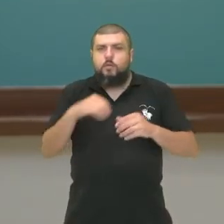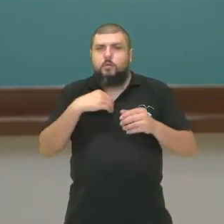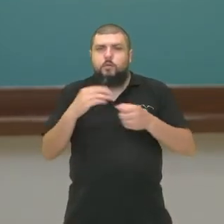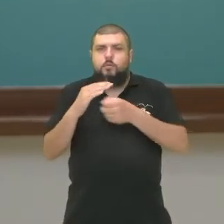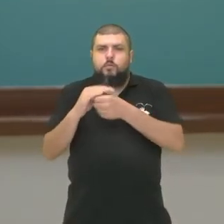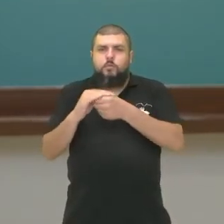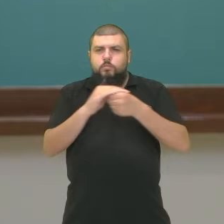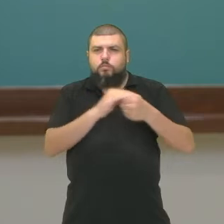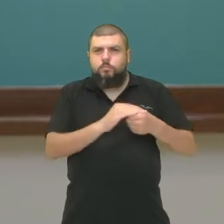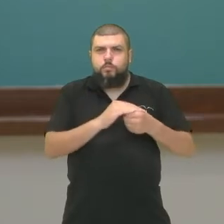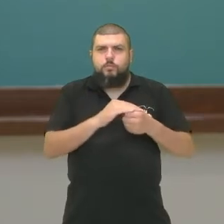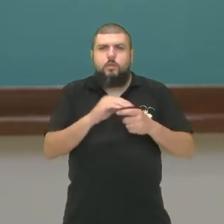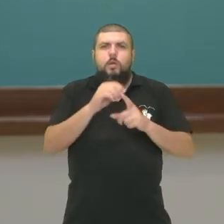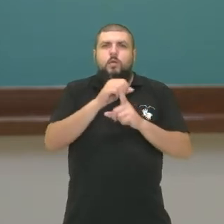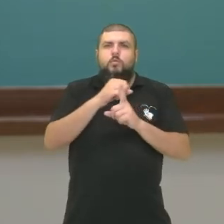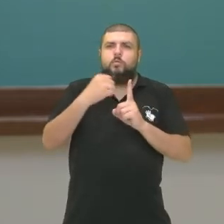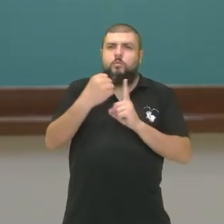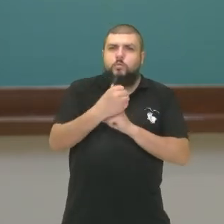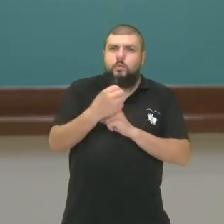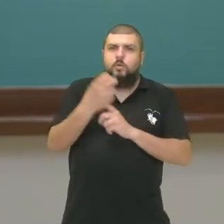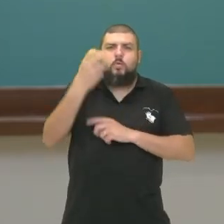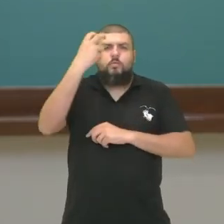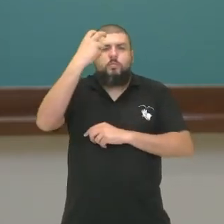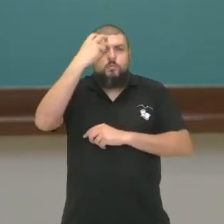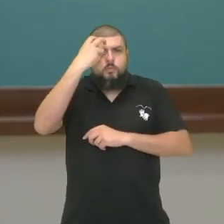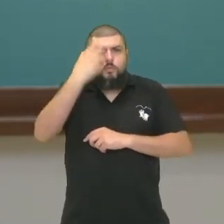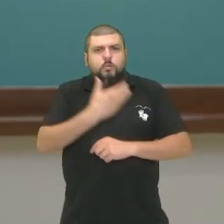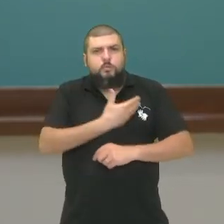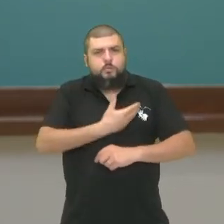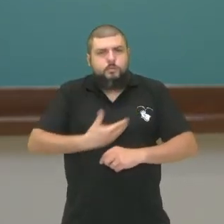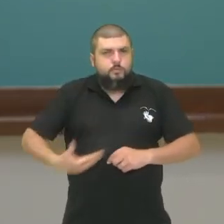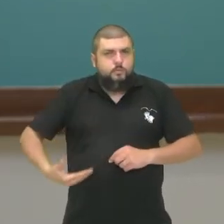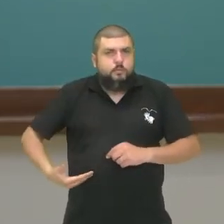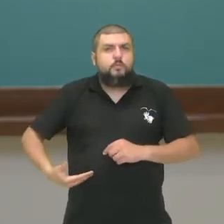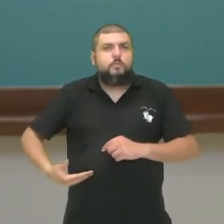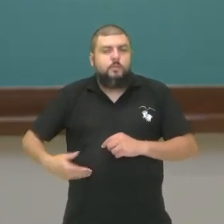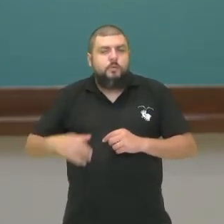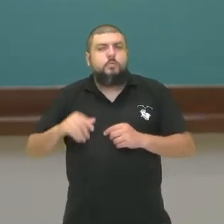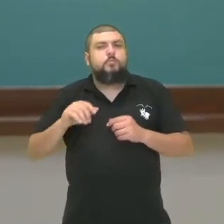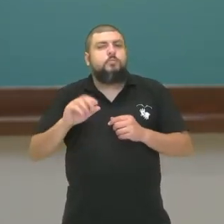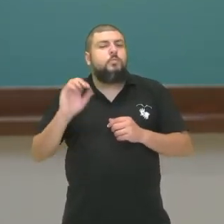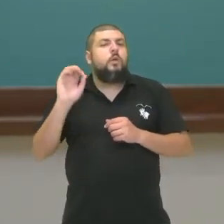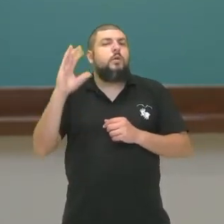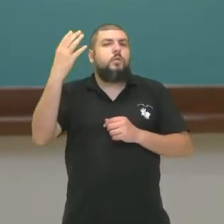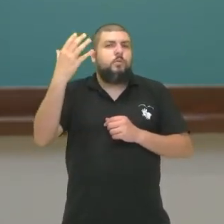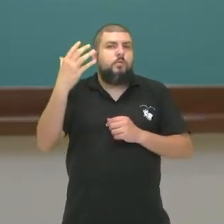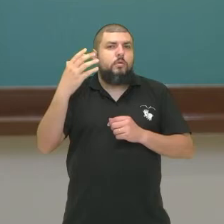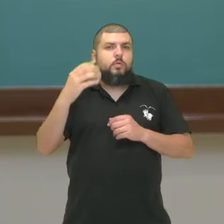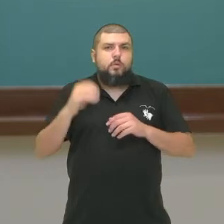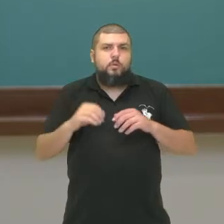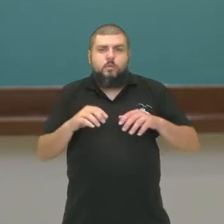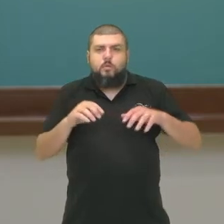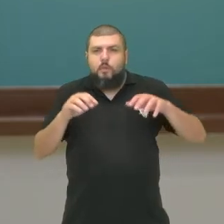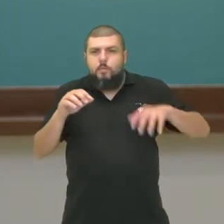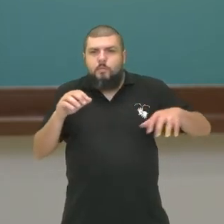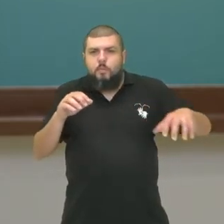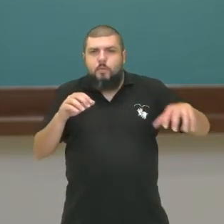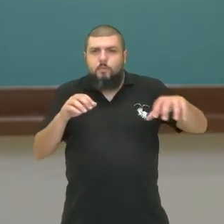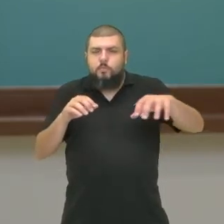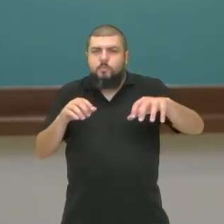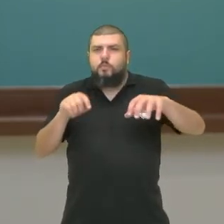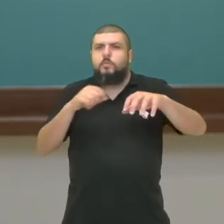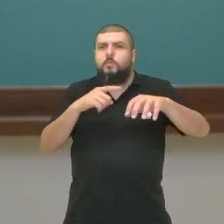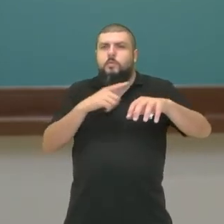cultural, estatal, institucional faz com que as demais classes acabam sendo